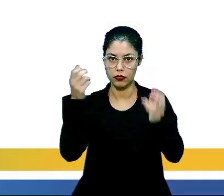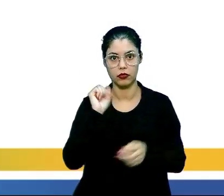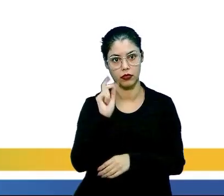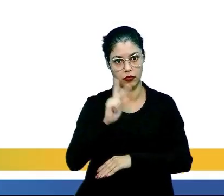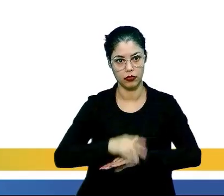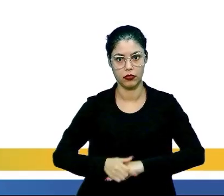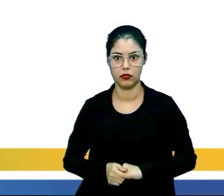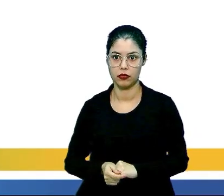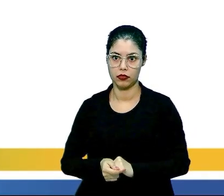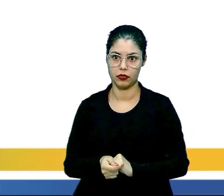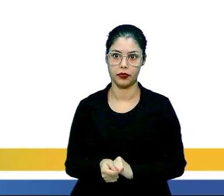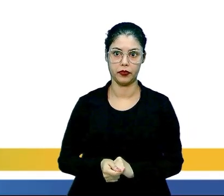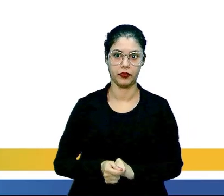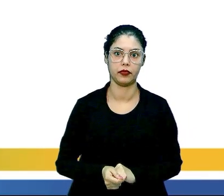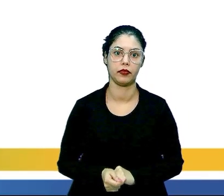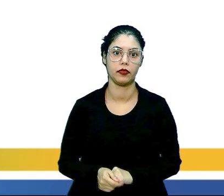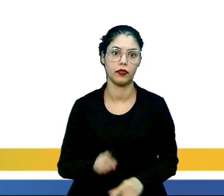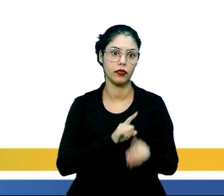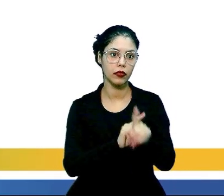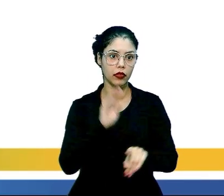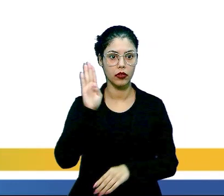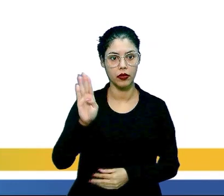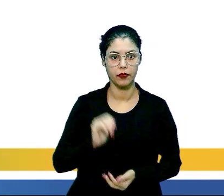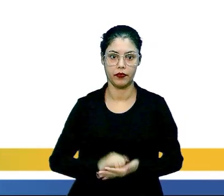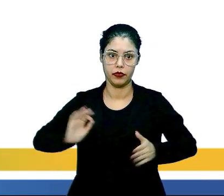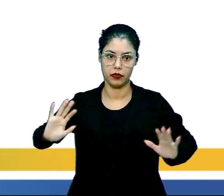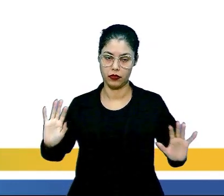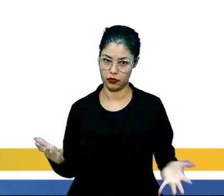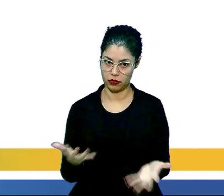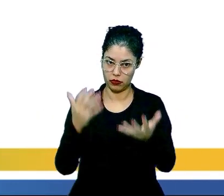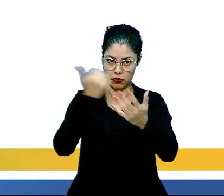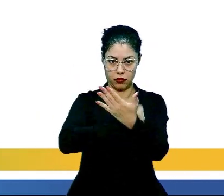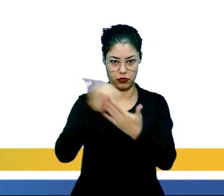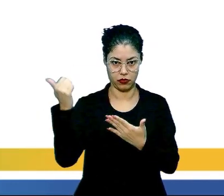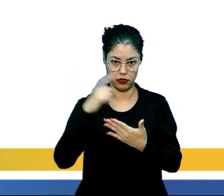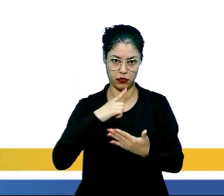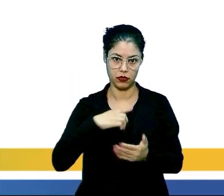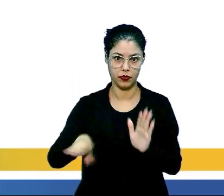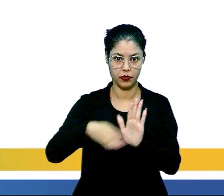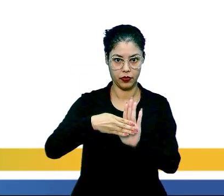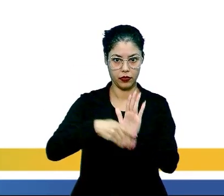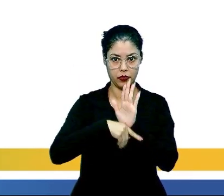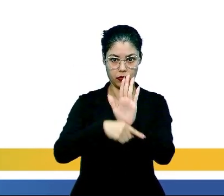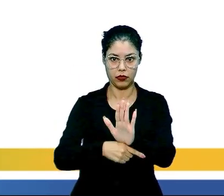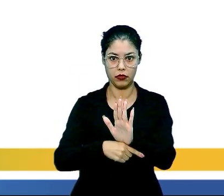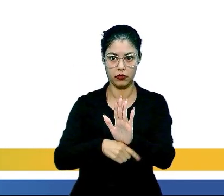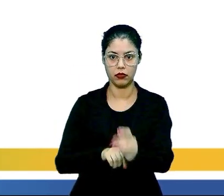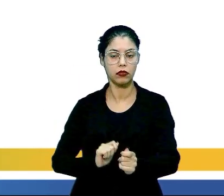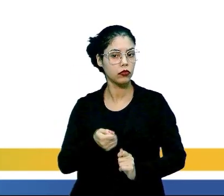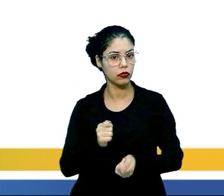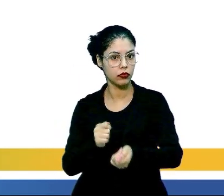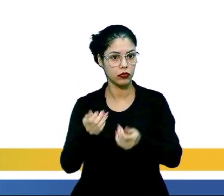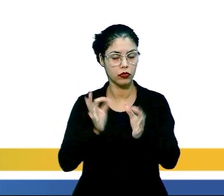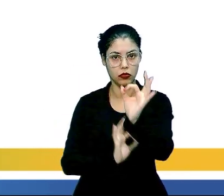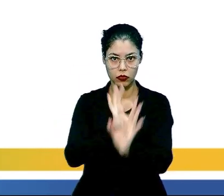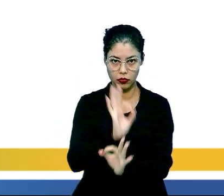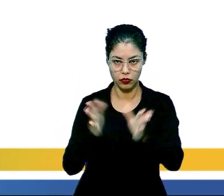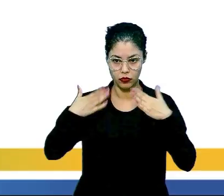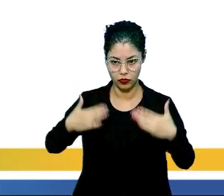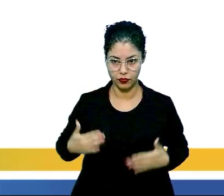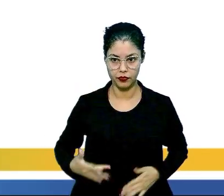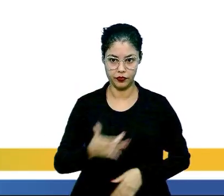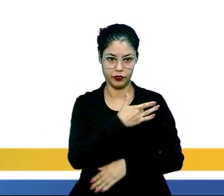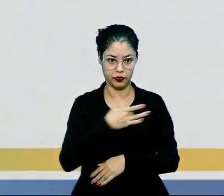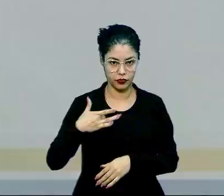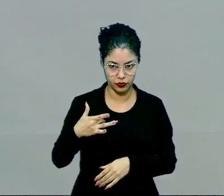tá bom? Então vamos seguir mais um pouquinho. Alternativa B, estimulam ações que tenham por propósito a aquisição e a manutenção de